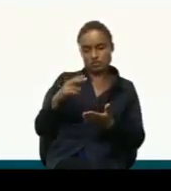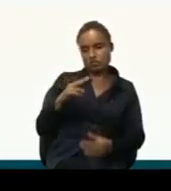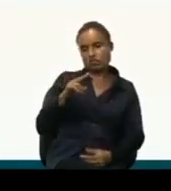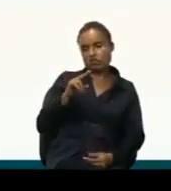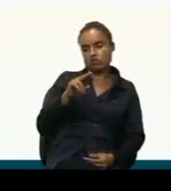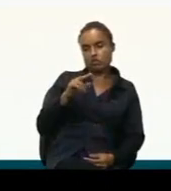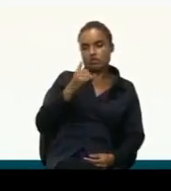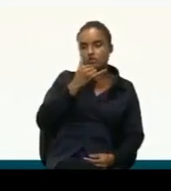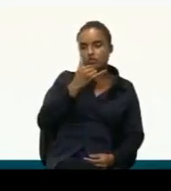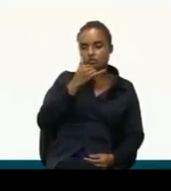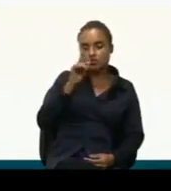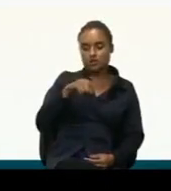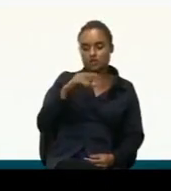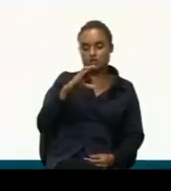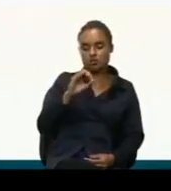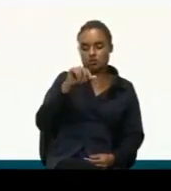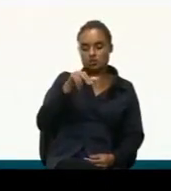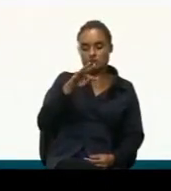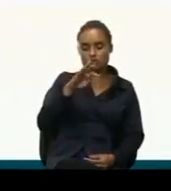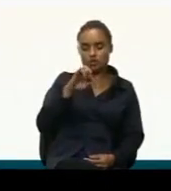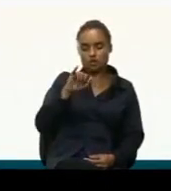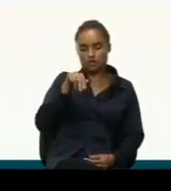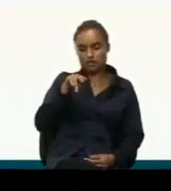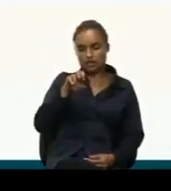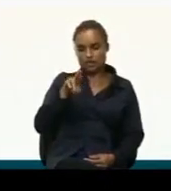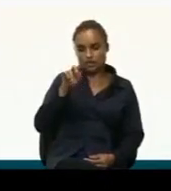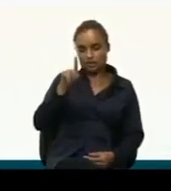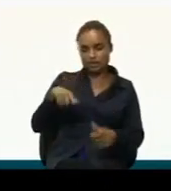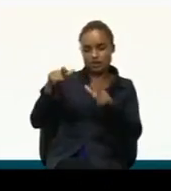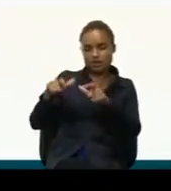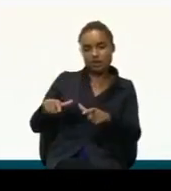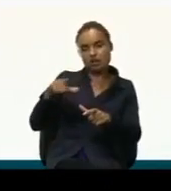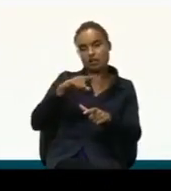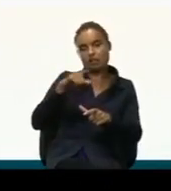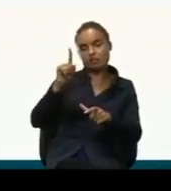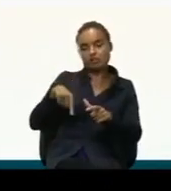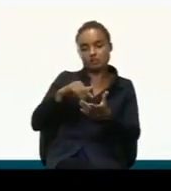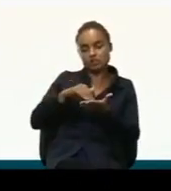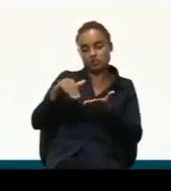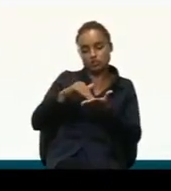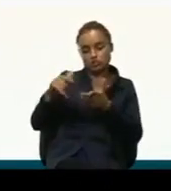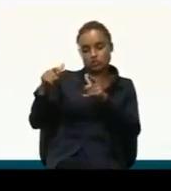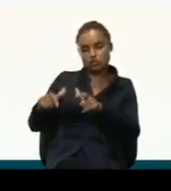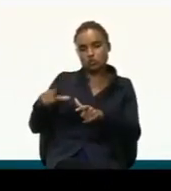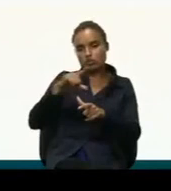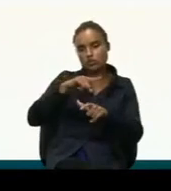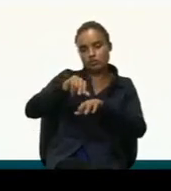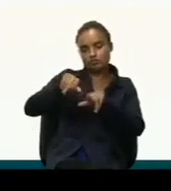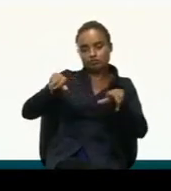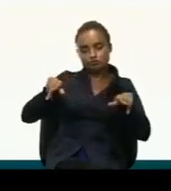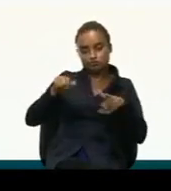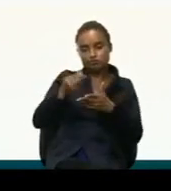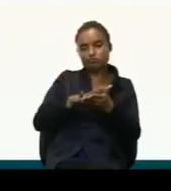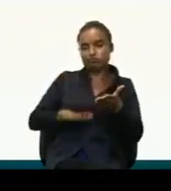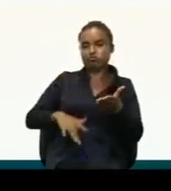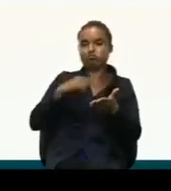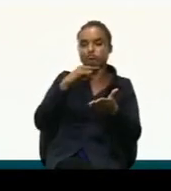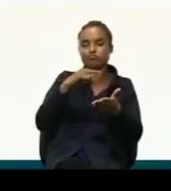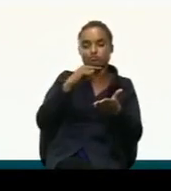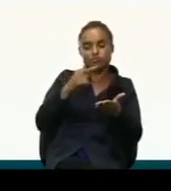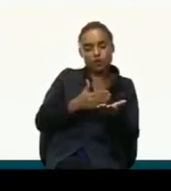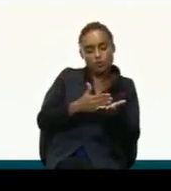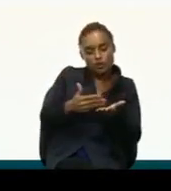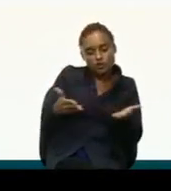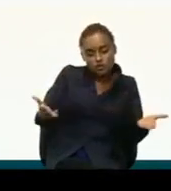E nessa obra, ela ainda não tinha muitas coisas, porque não estavam ocorrendo muitas atividades nela, tá?